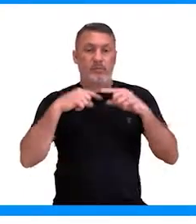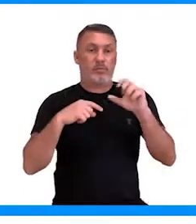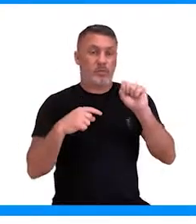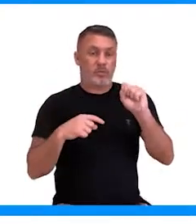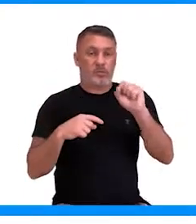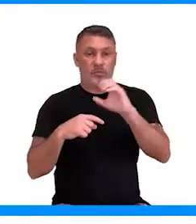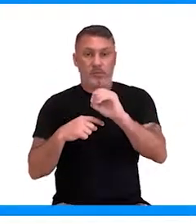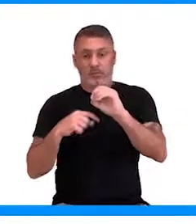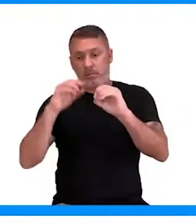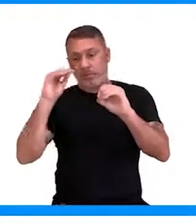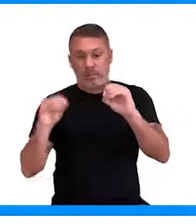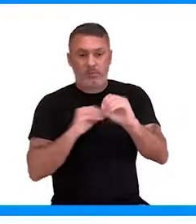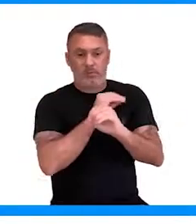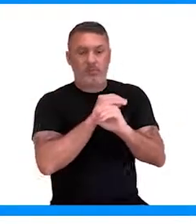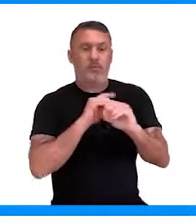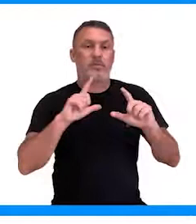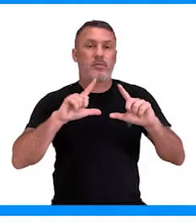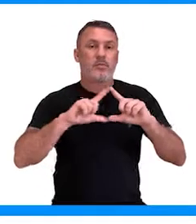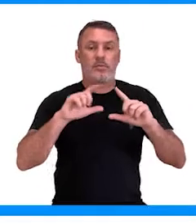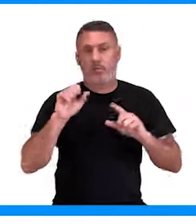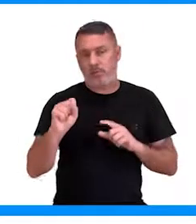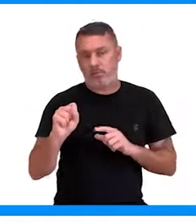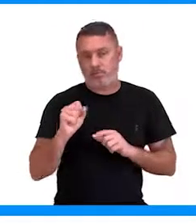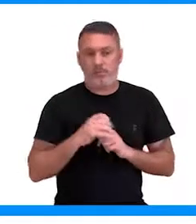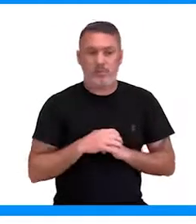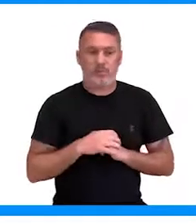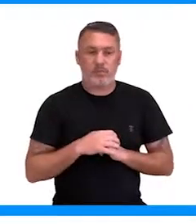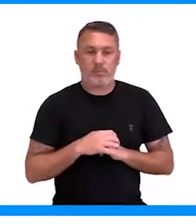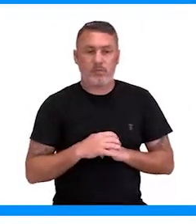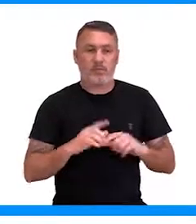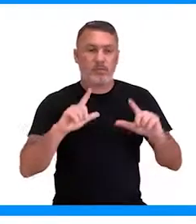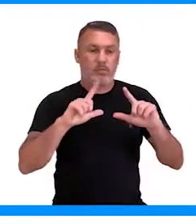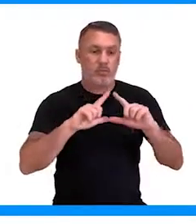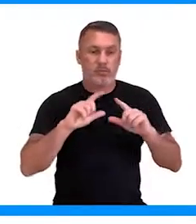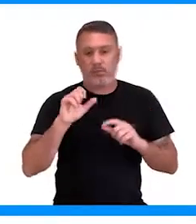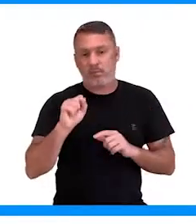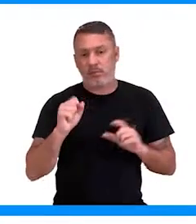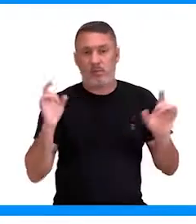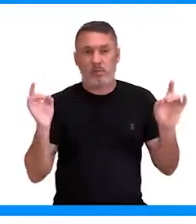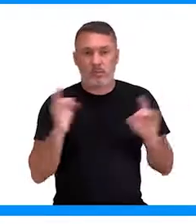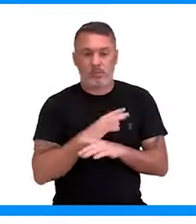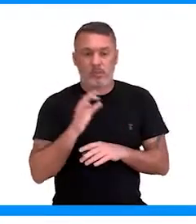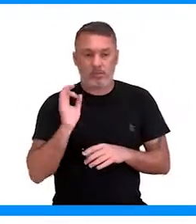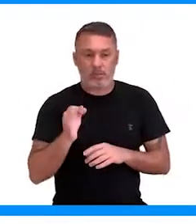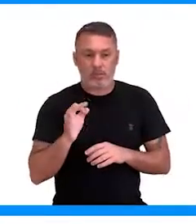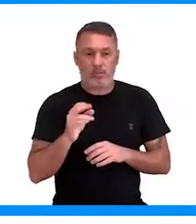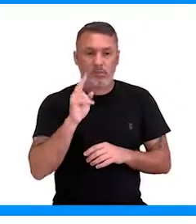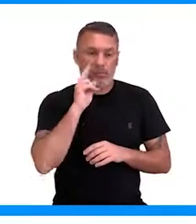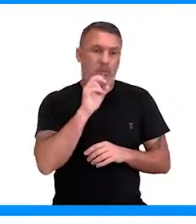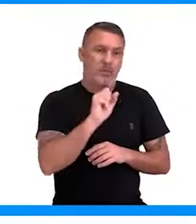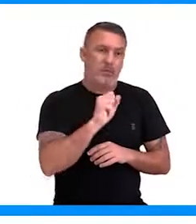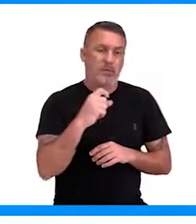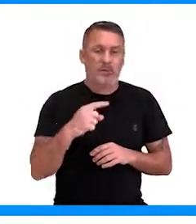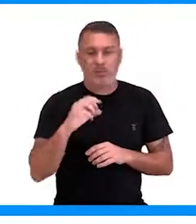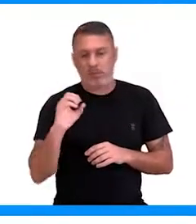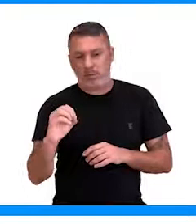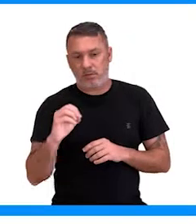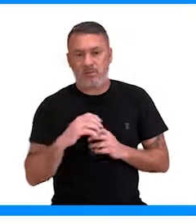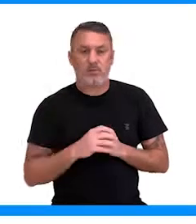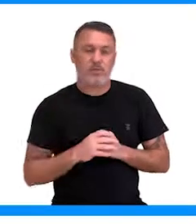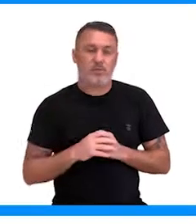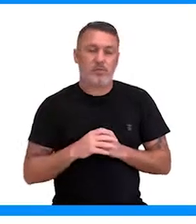Passa o S0 para o outro lado, nós teremos o ΔS, né? ΔS completo, que é S menos